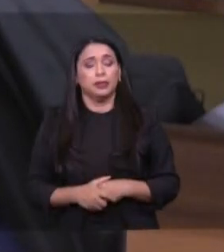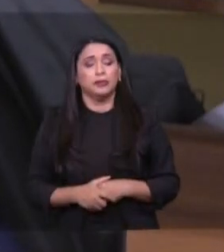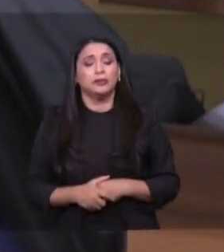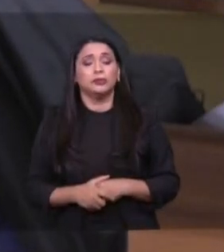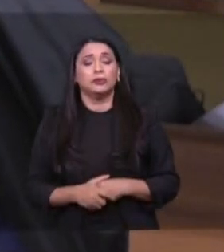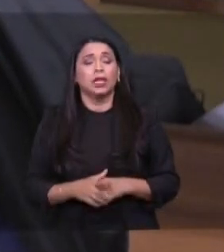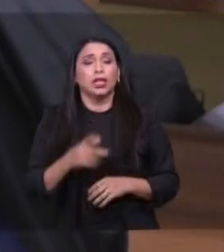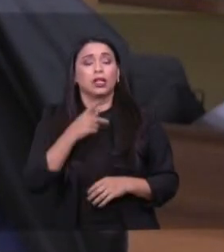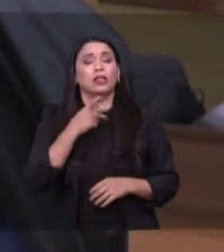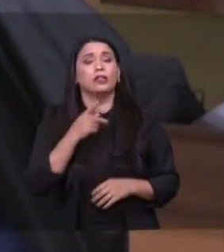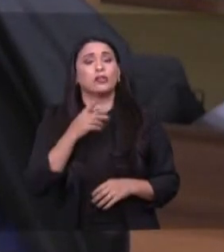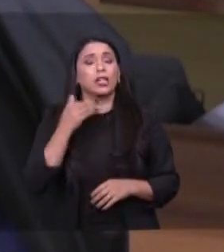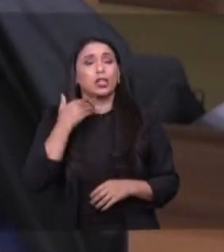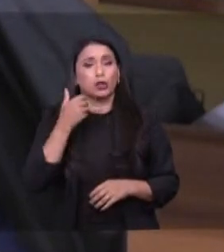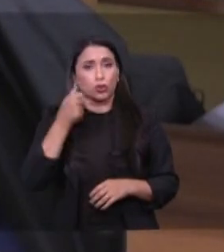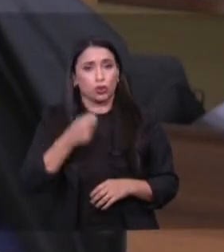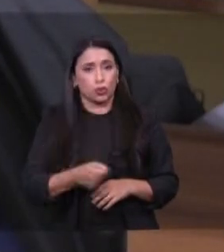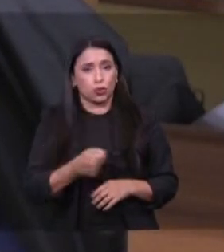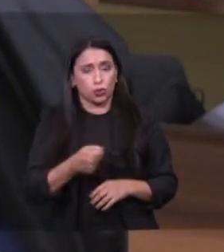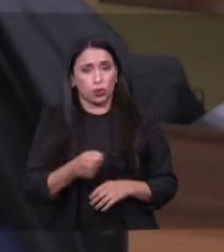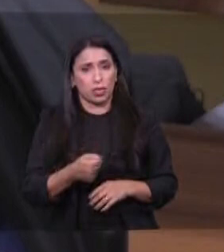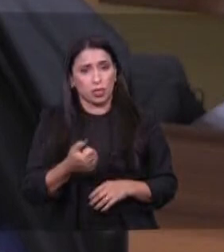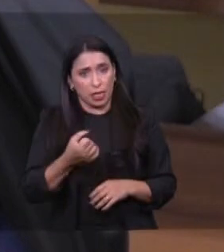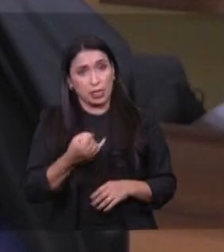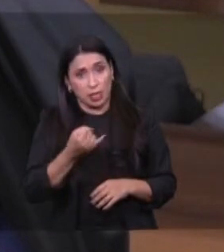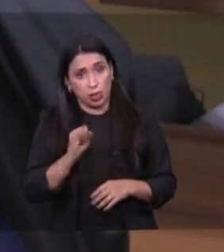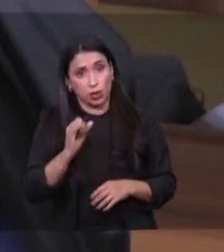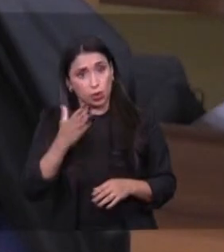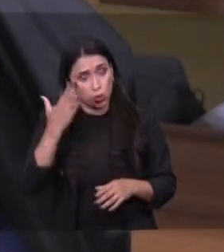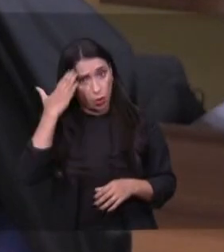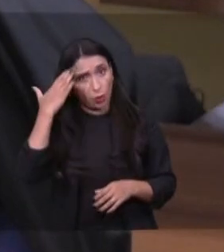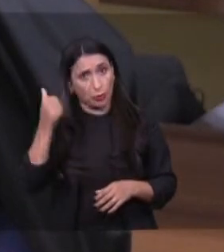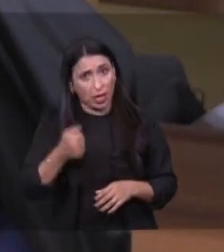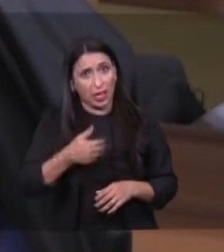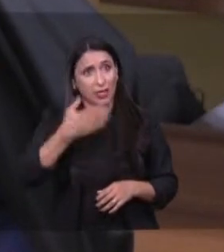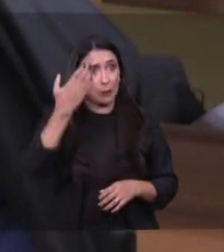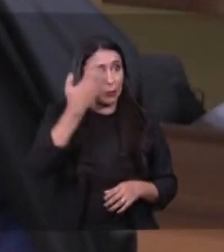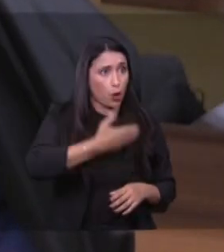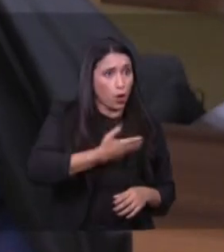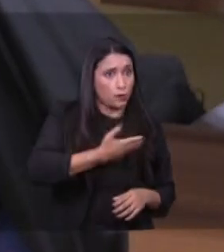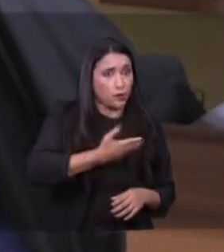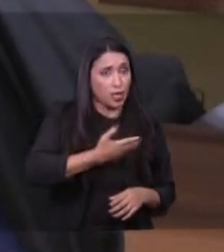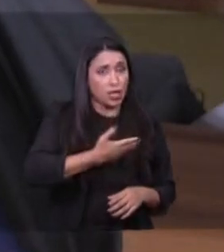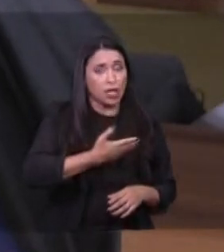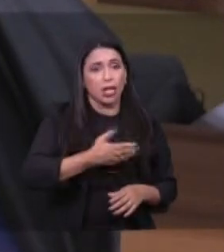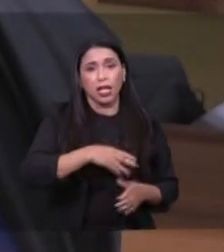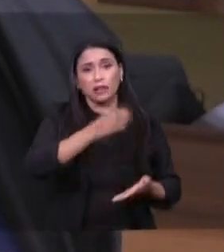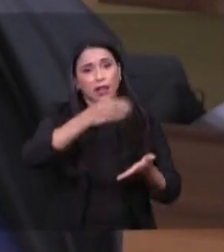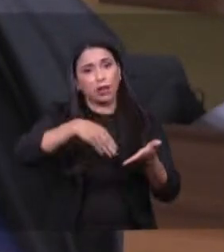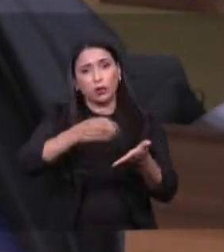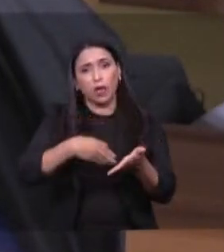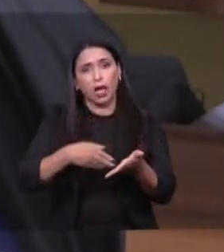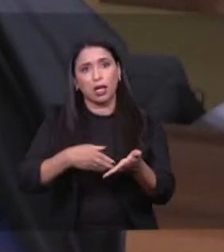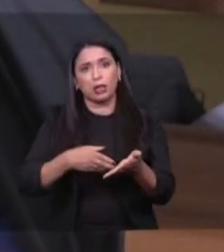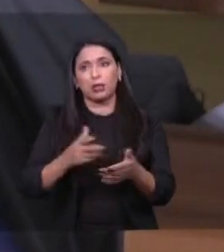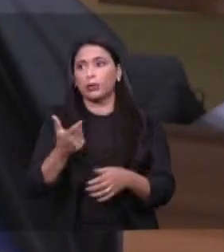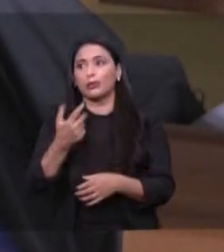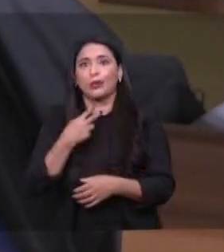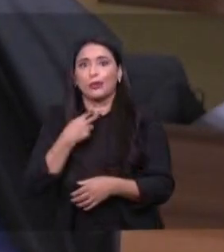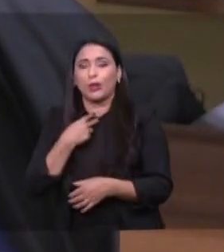determina que o juiz que conhecer do conteúdo de prova declarado inadmissível não poderá proferir a sentença ou o acordo. Em outras palavras, não poderá julgar o processo.